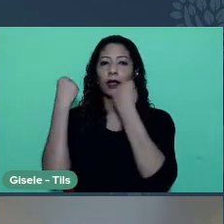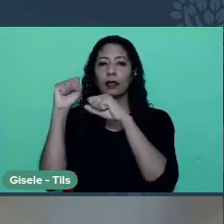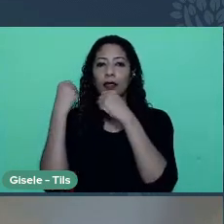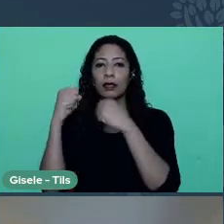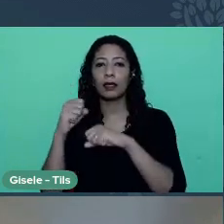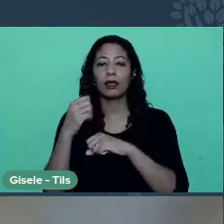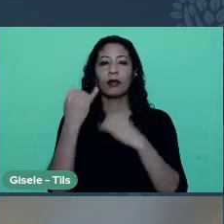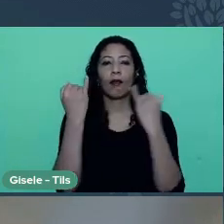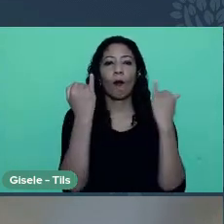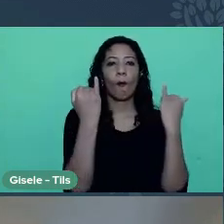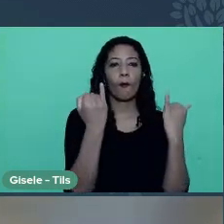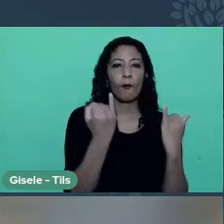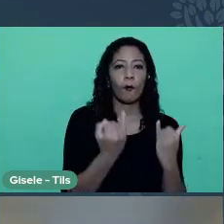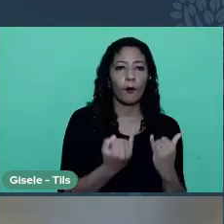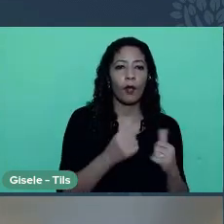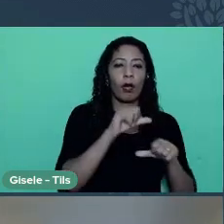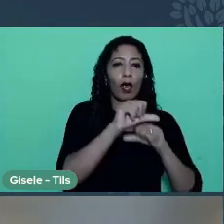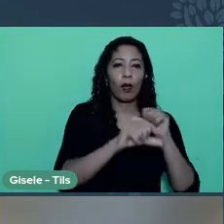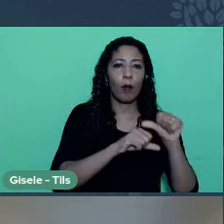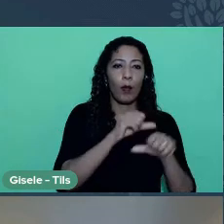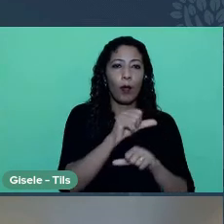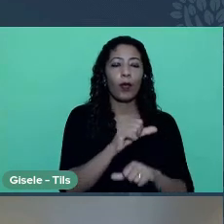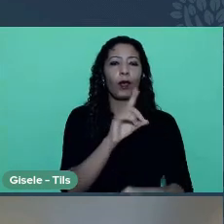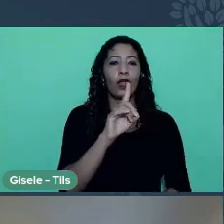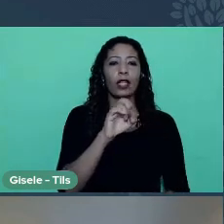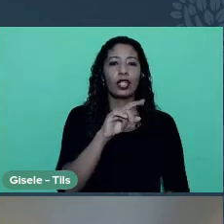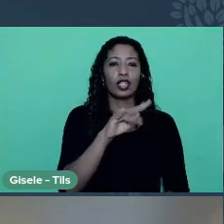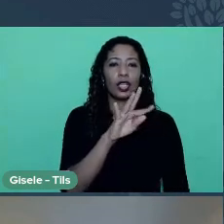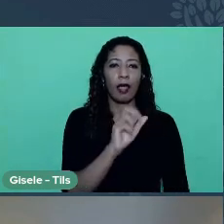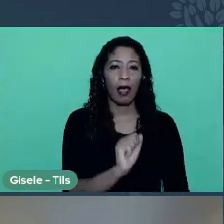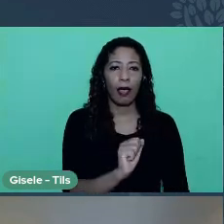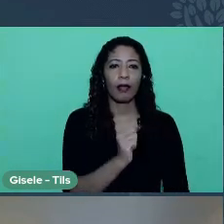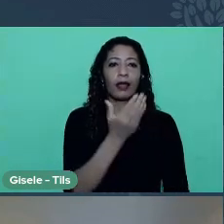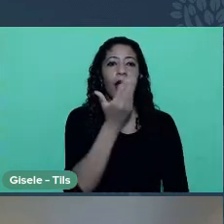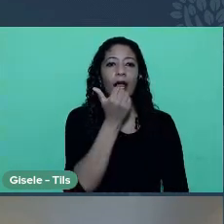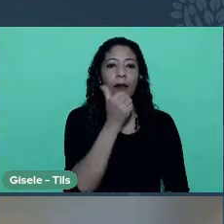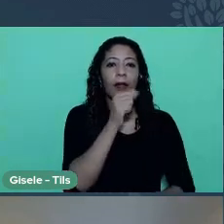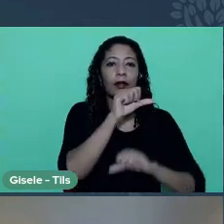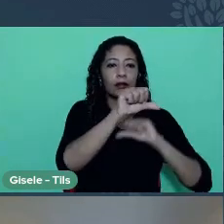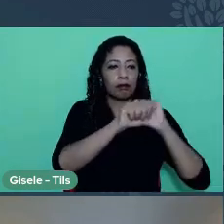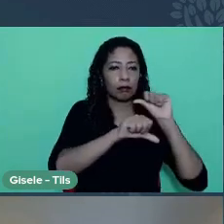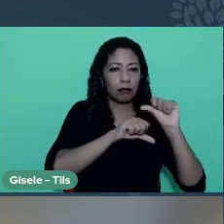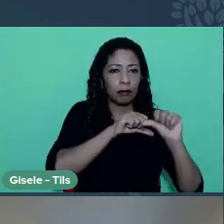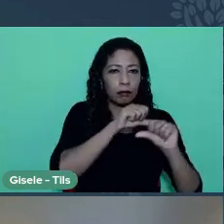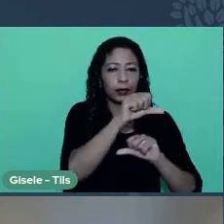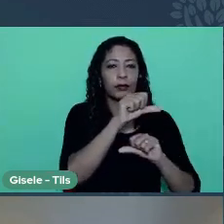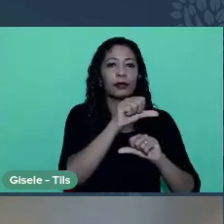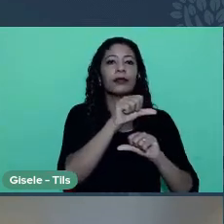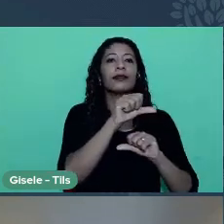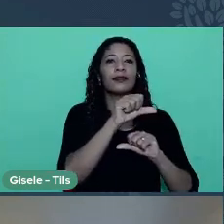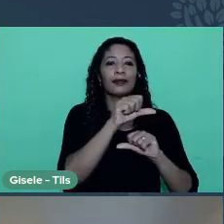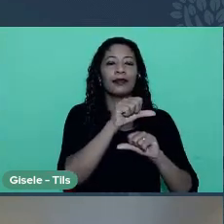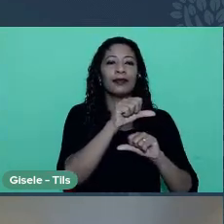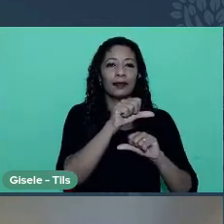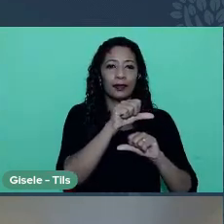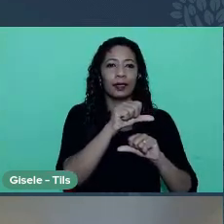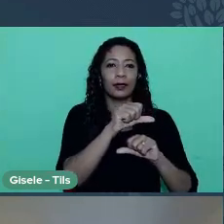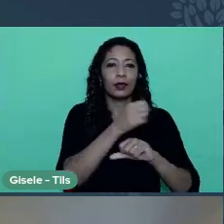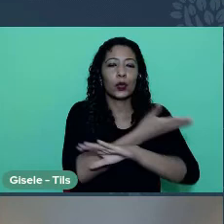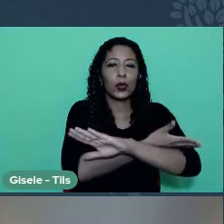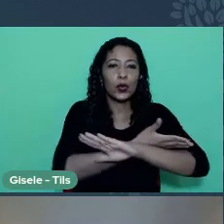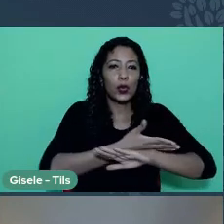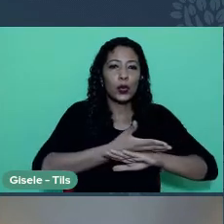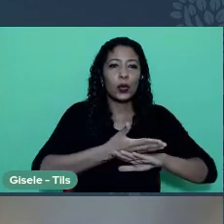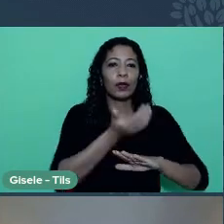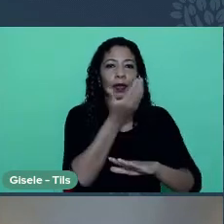peso pela mudança da dieta, pela readequação alimentar, né? Melhor do que dieta, é mudar os hábitos